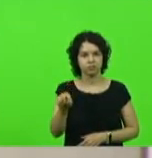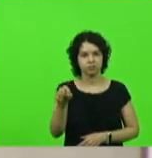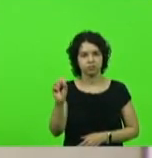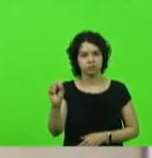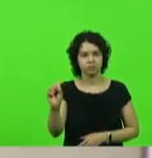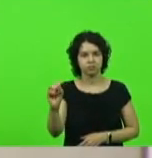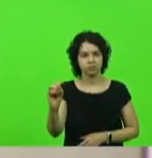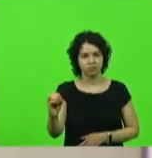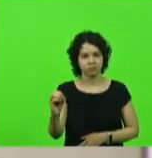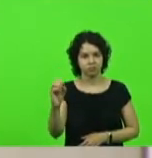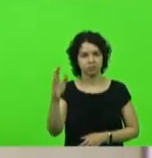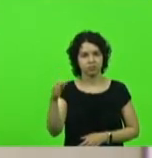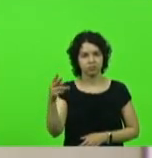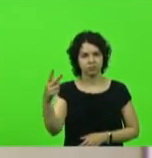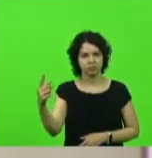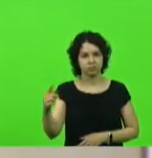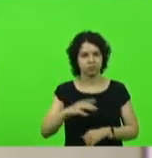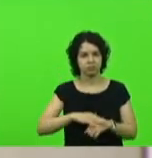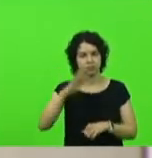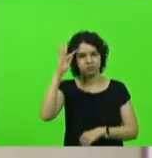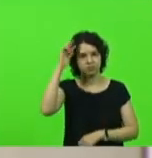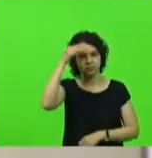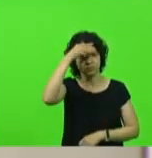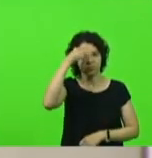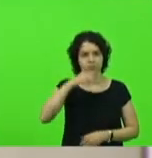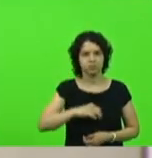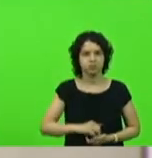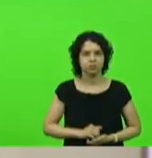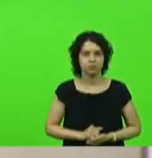378.0/2021, autor deputado Fabiano da Luz.